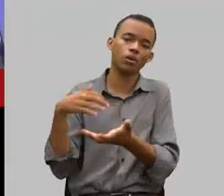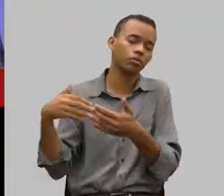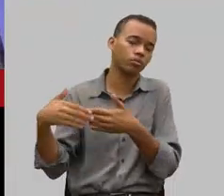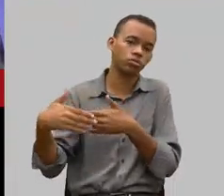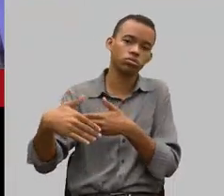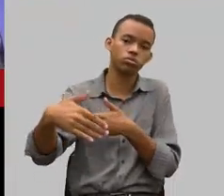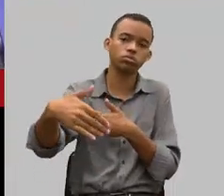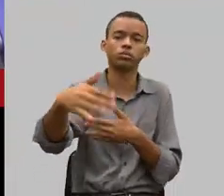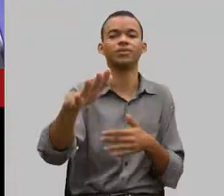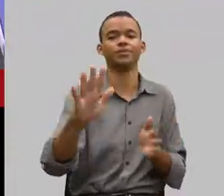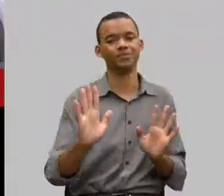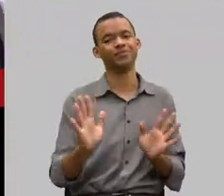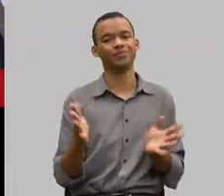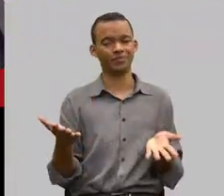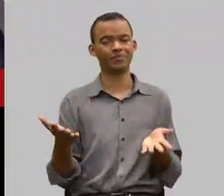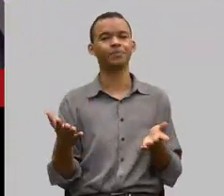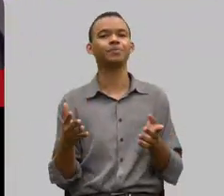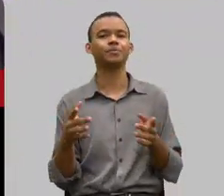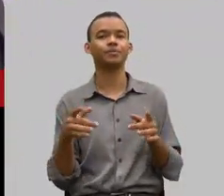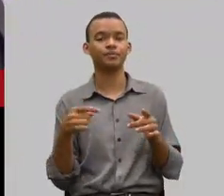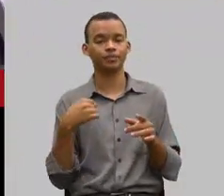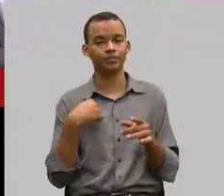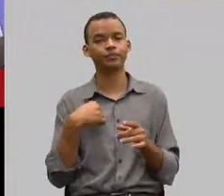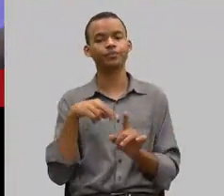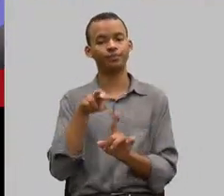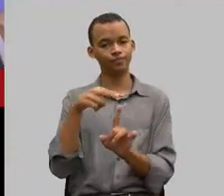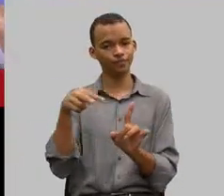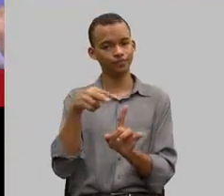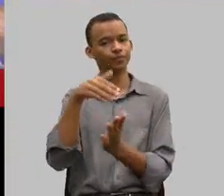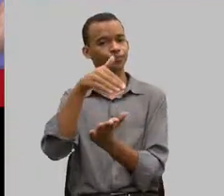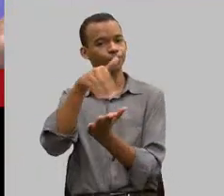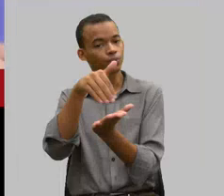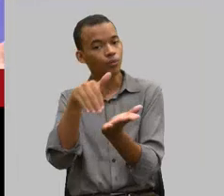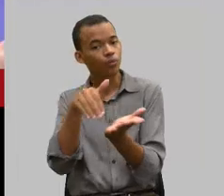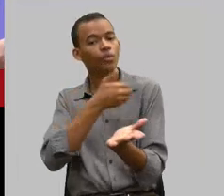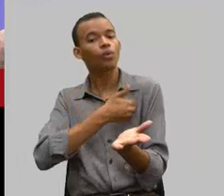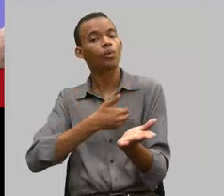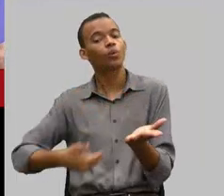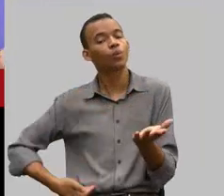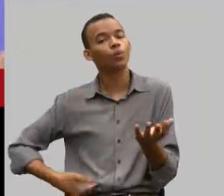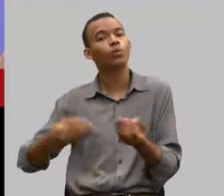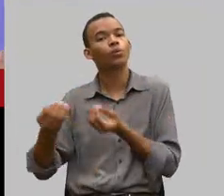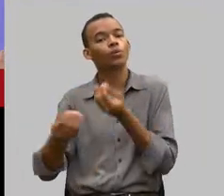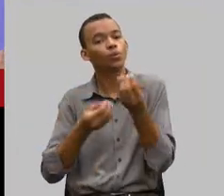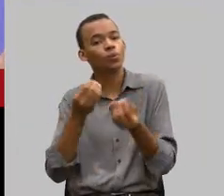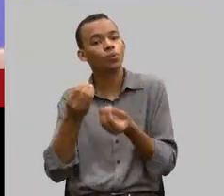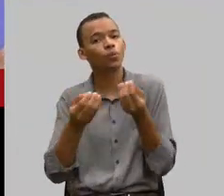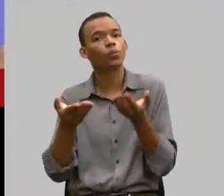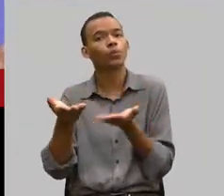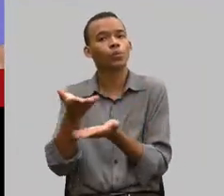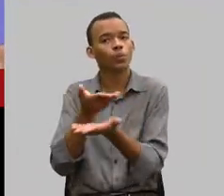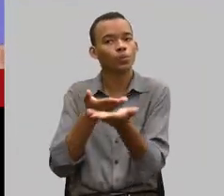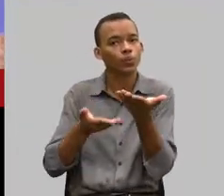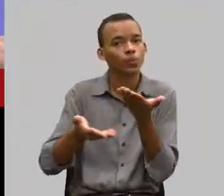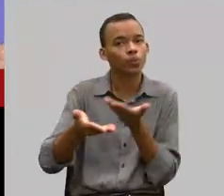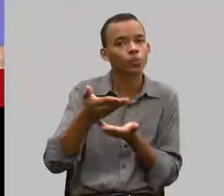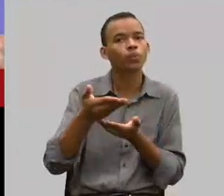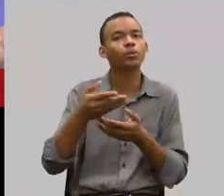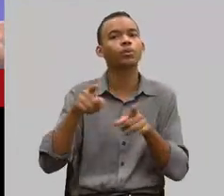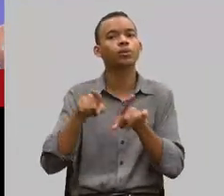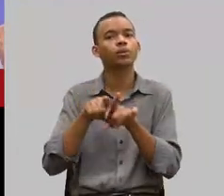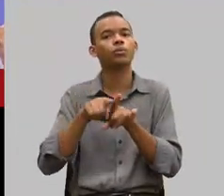ponto é na Perspectiva da secretaria de governo o que pode ser feito para mediação para negociação com a